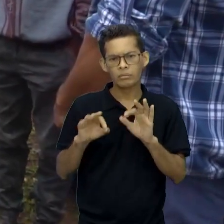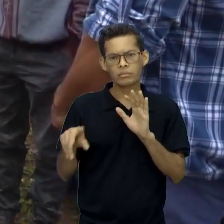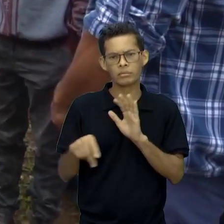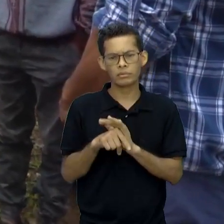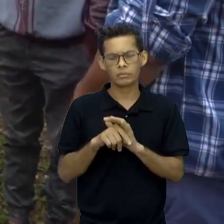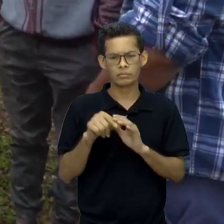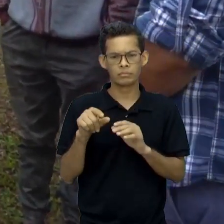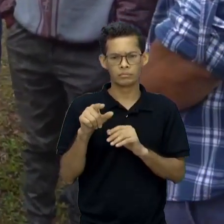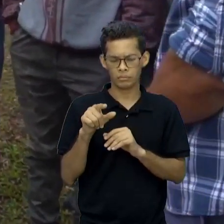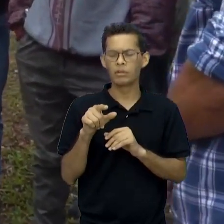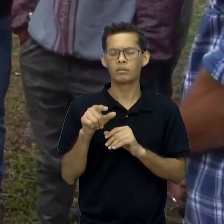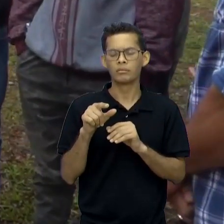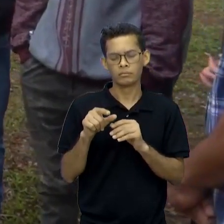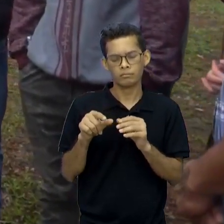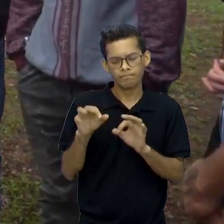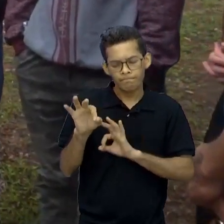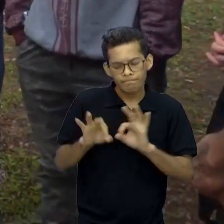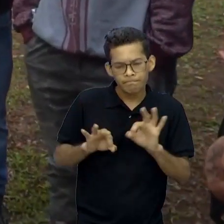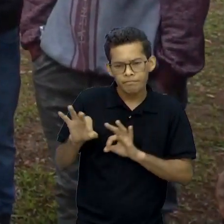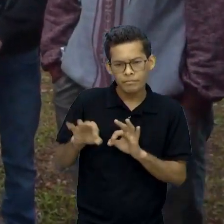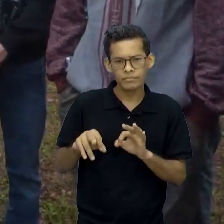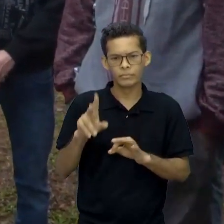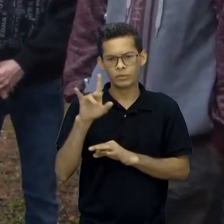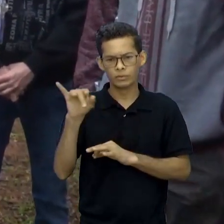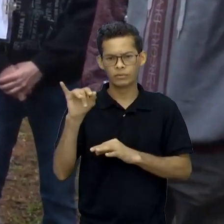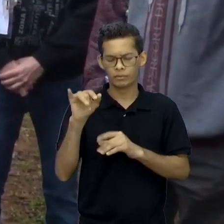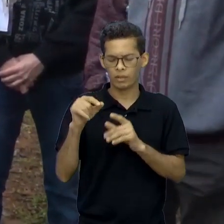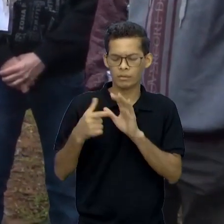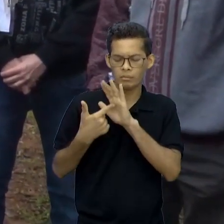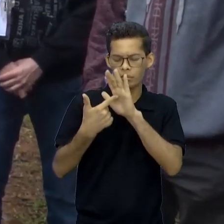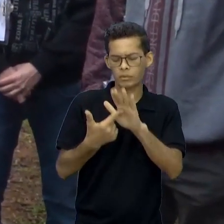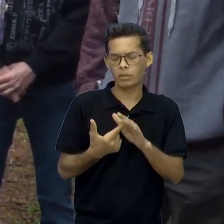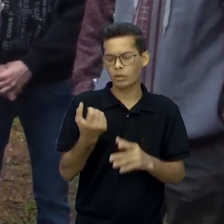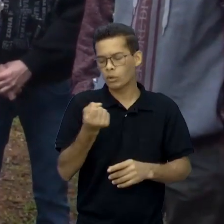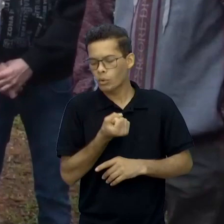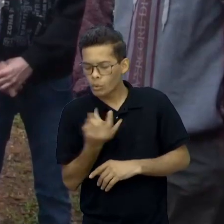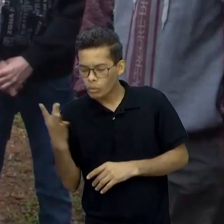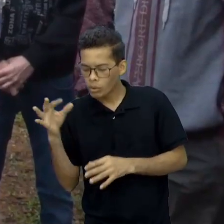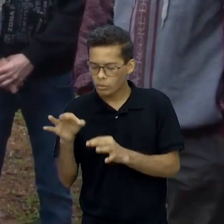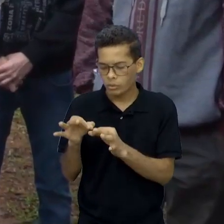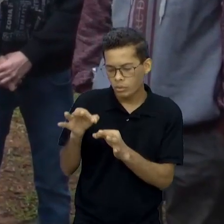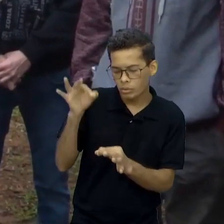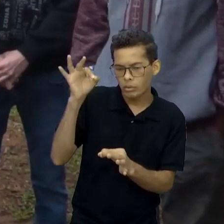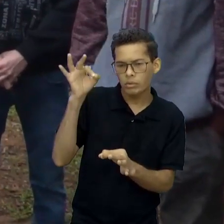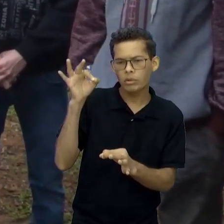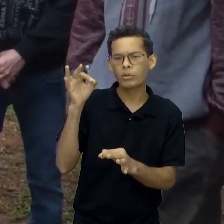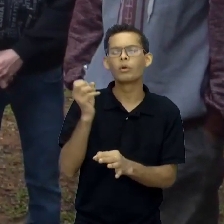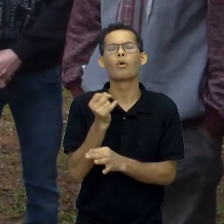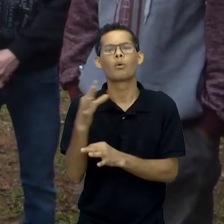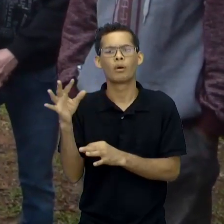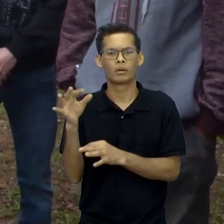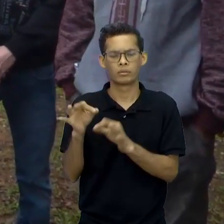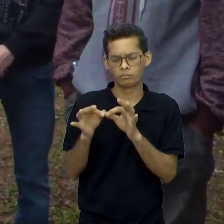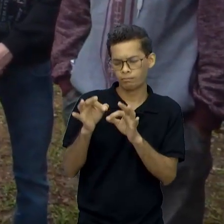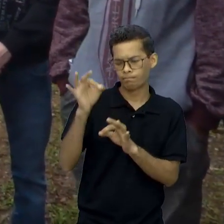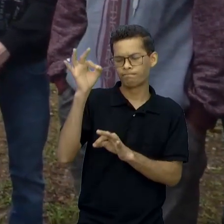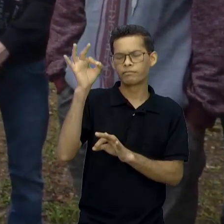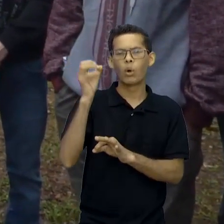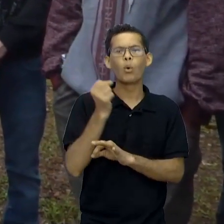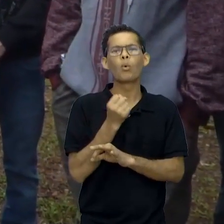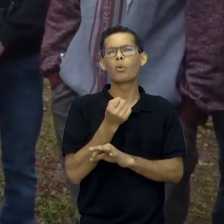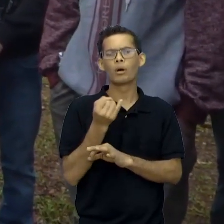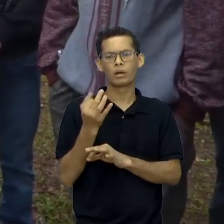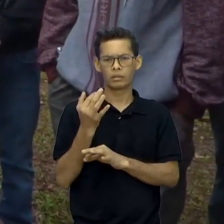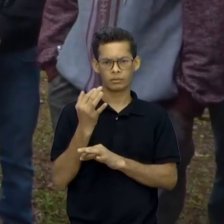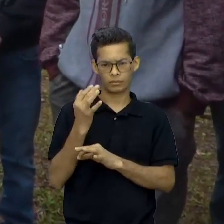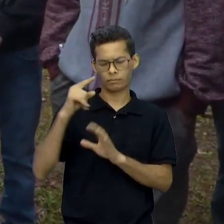um teodolito, que vai marcar a profundidade. Na verdade não foi nem o teodolito, foi uma estação total, para